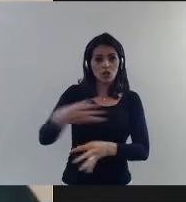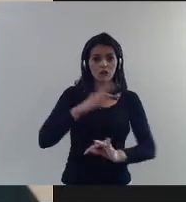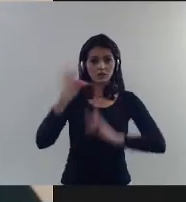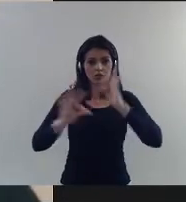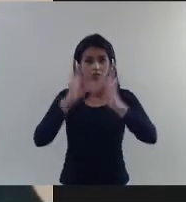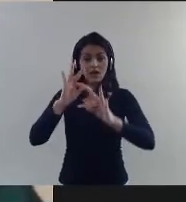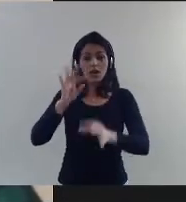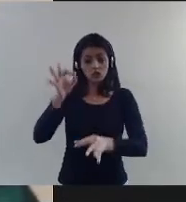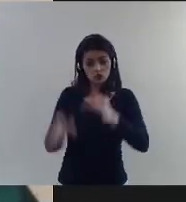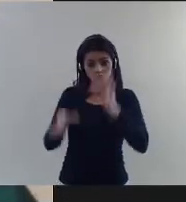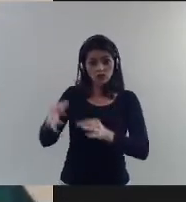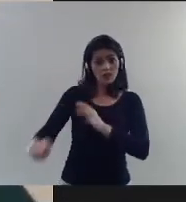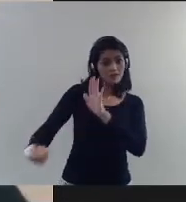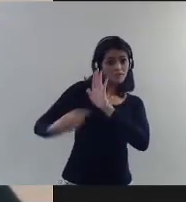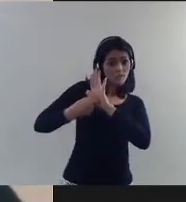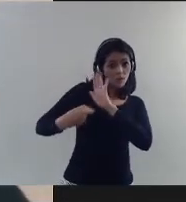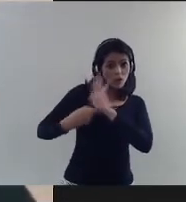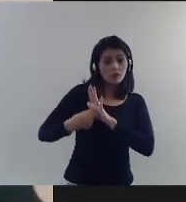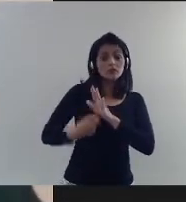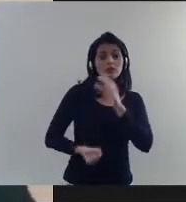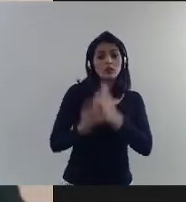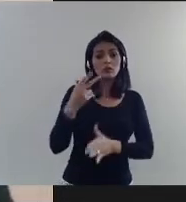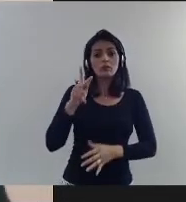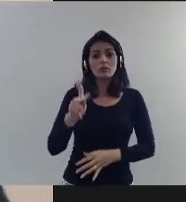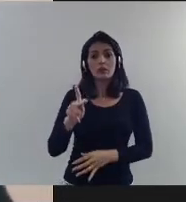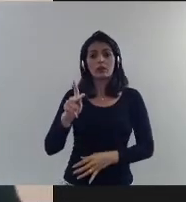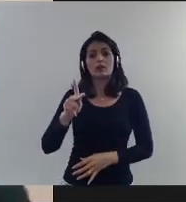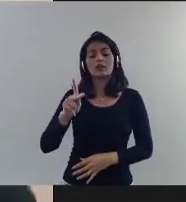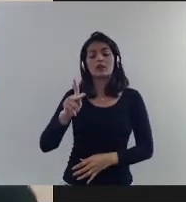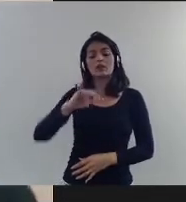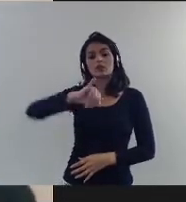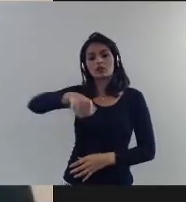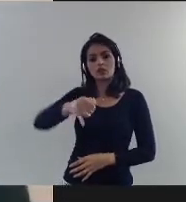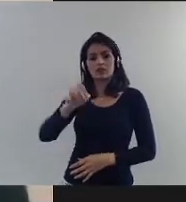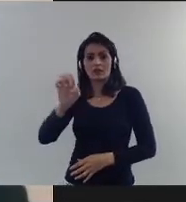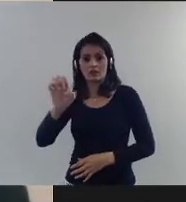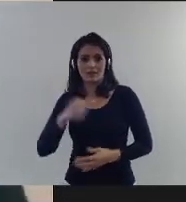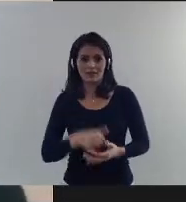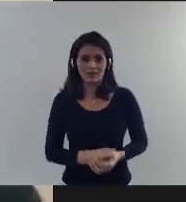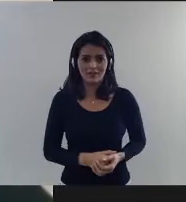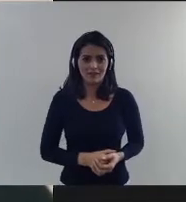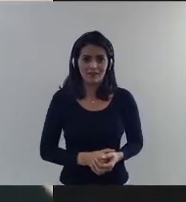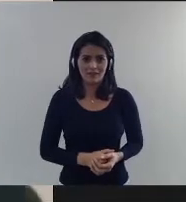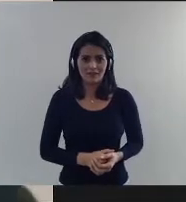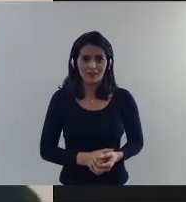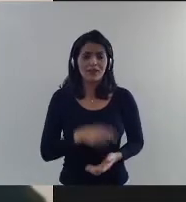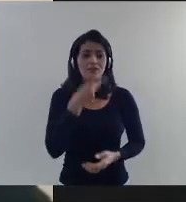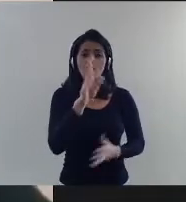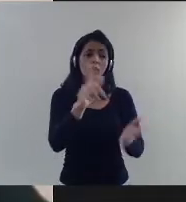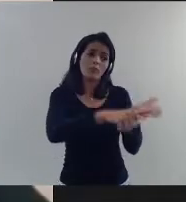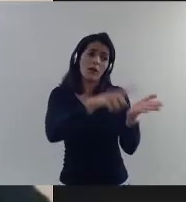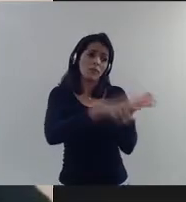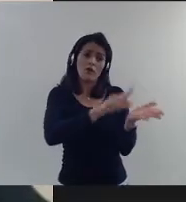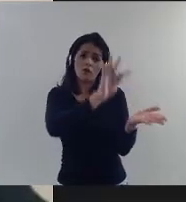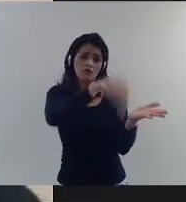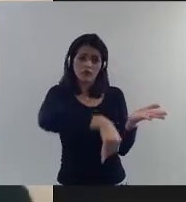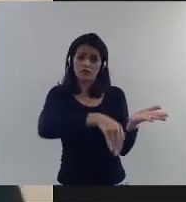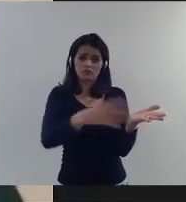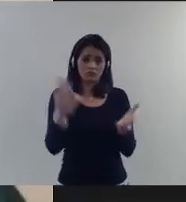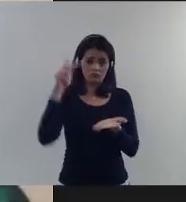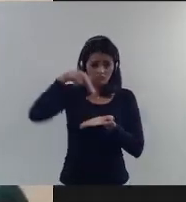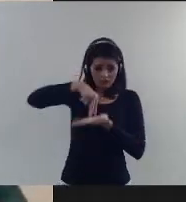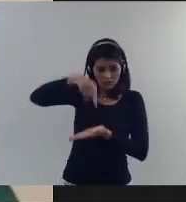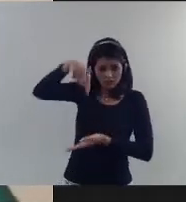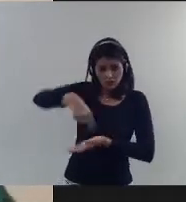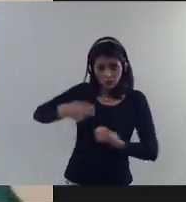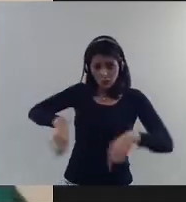nos impôs, quando criou o PJE, quando criou o CEL, quando disse que, olha, não tem mais papel, vocês não precisam vir aqui, tem